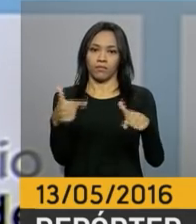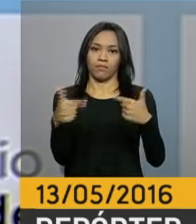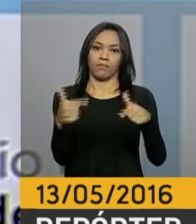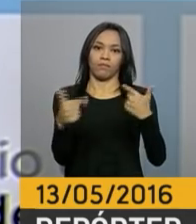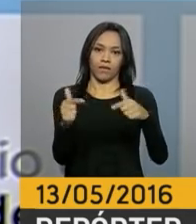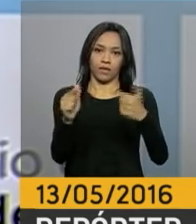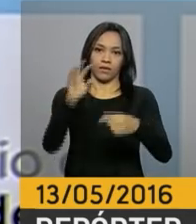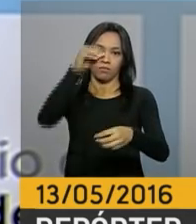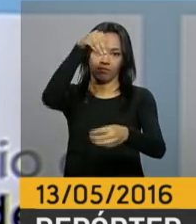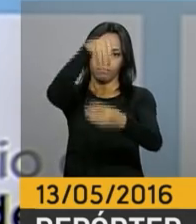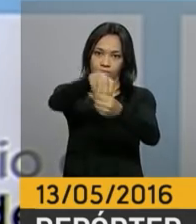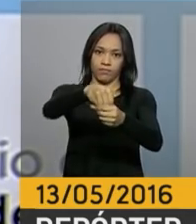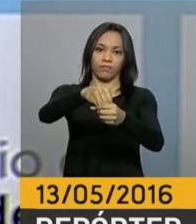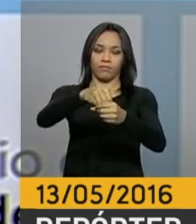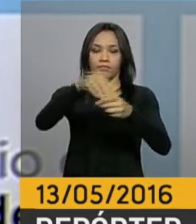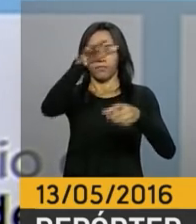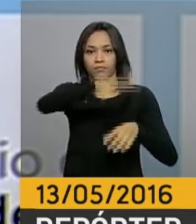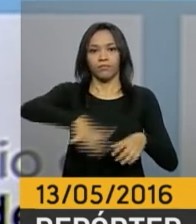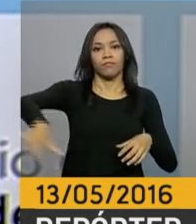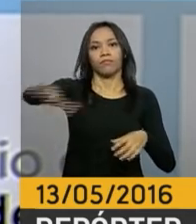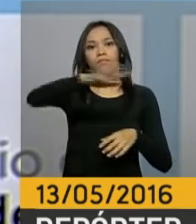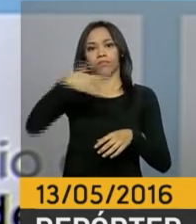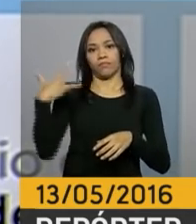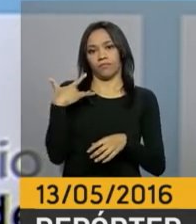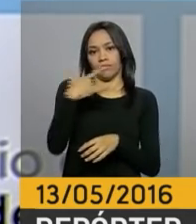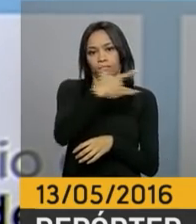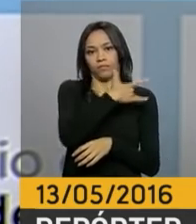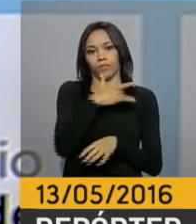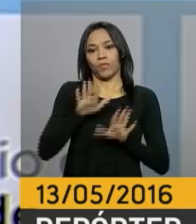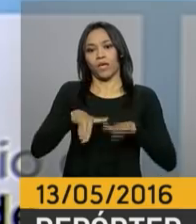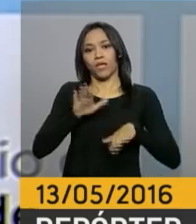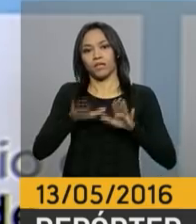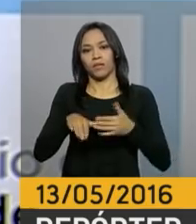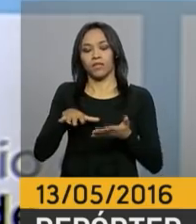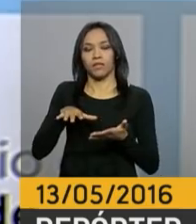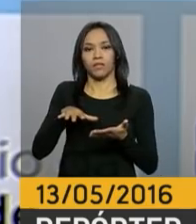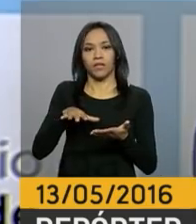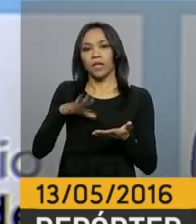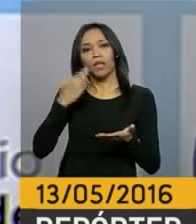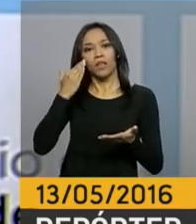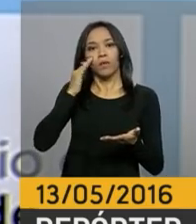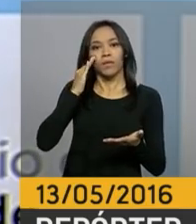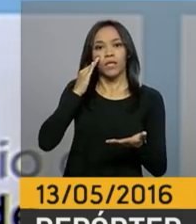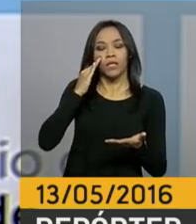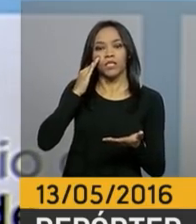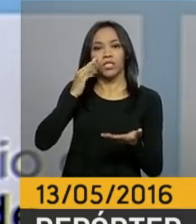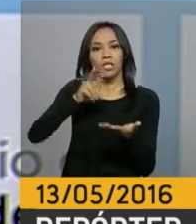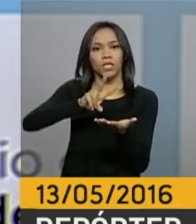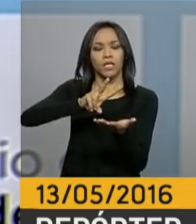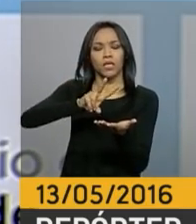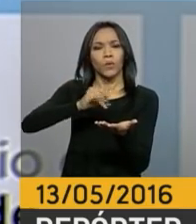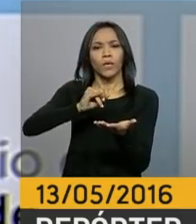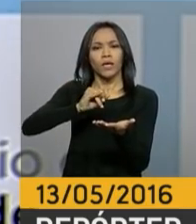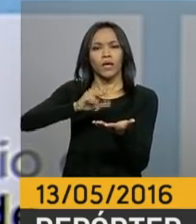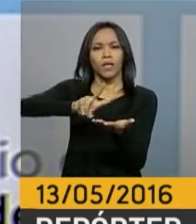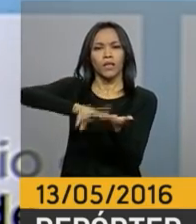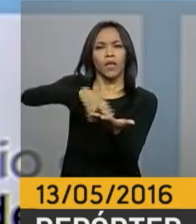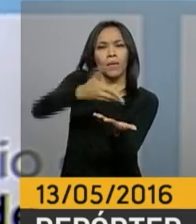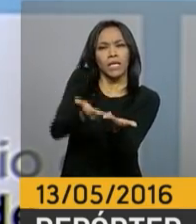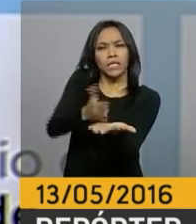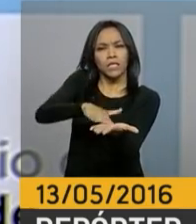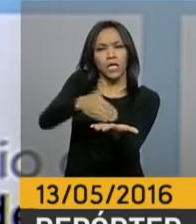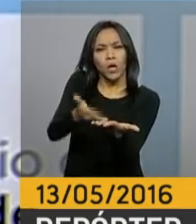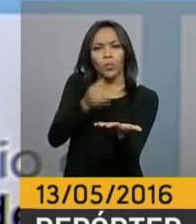saúde pública eh porque existem de vez em quando muda a interpretação sobre o uso de determinados elementos